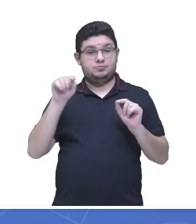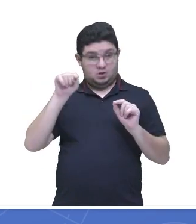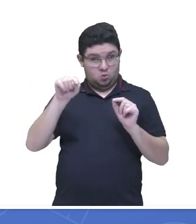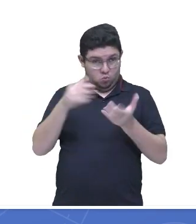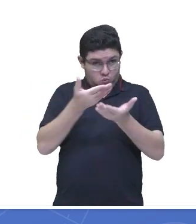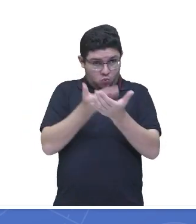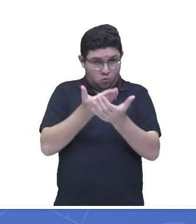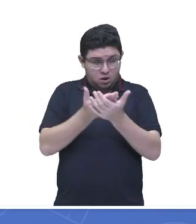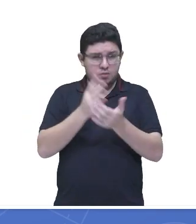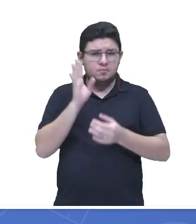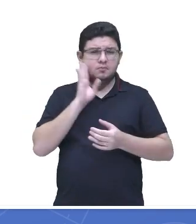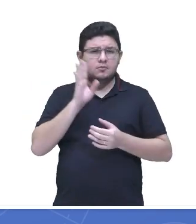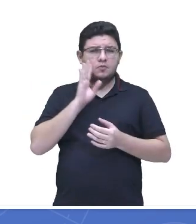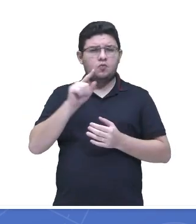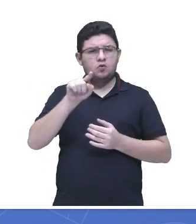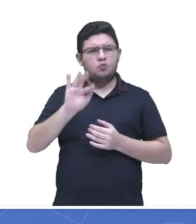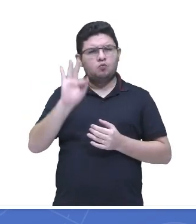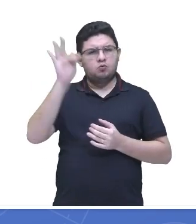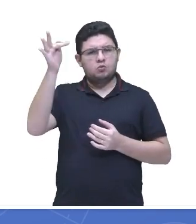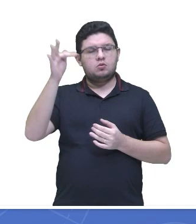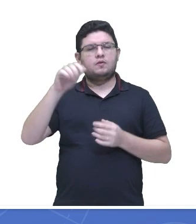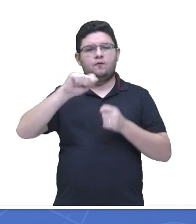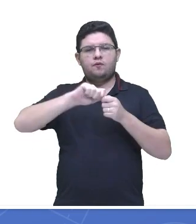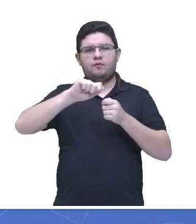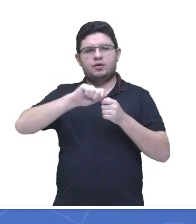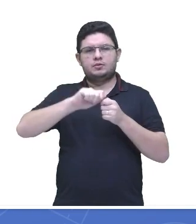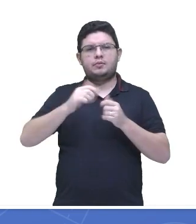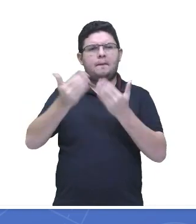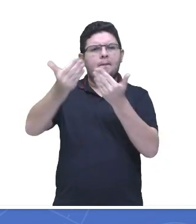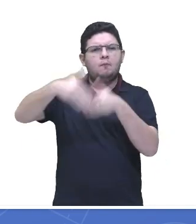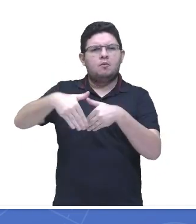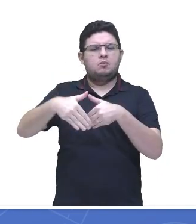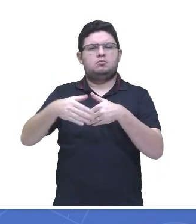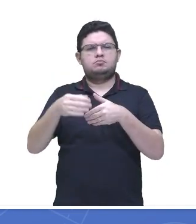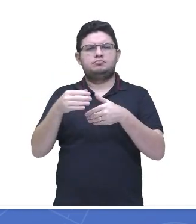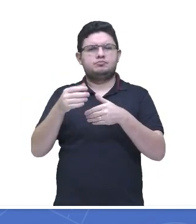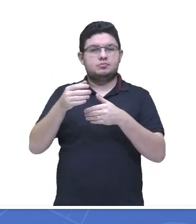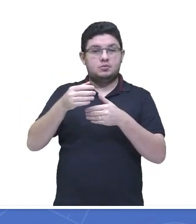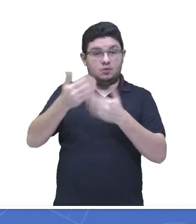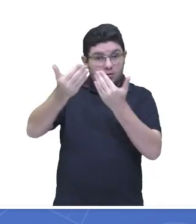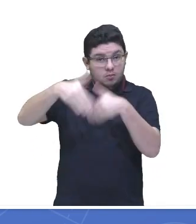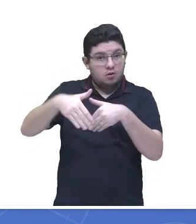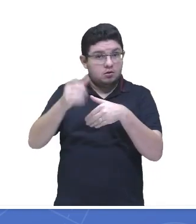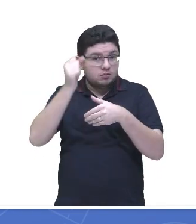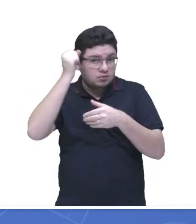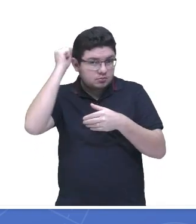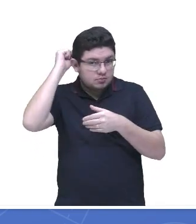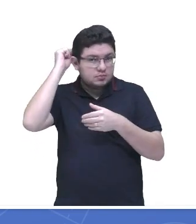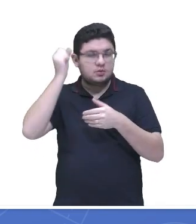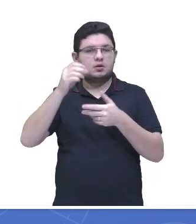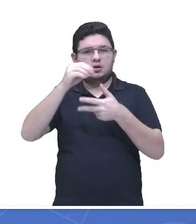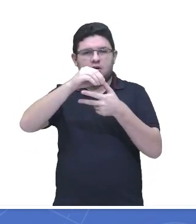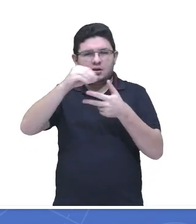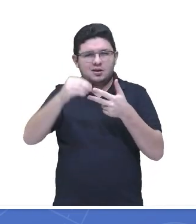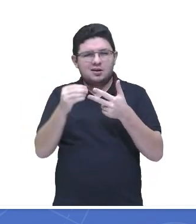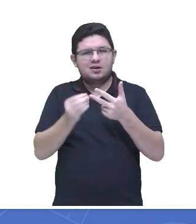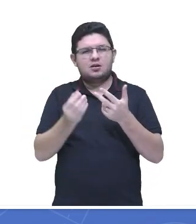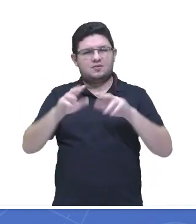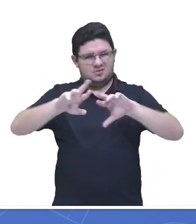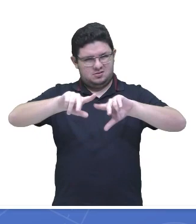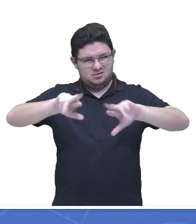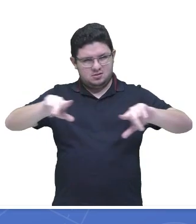vão realizar aquelas avaliações de larga escala, né, vestibulares e tudo mais, porque